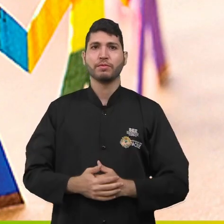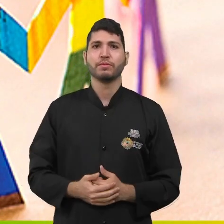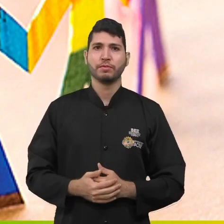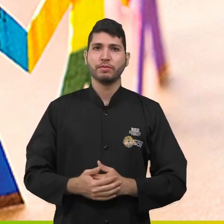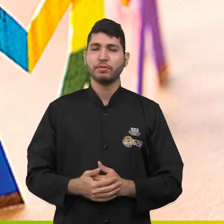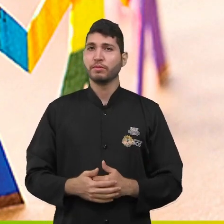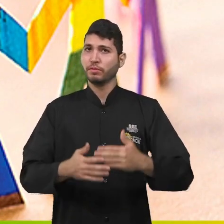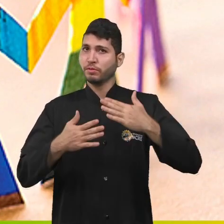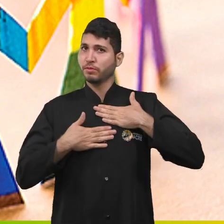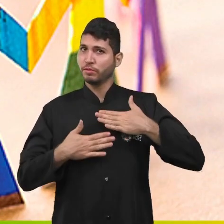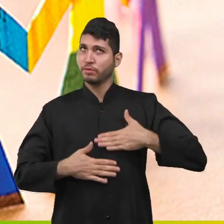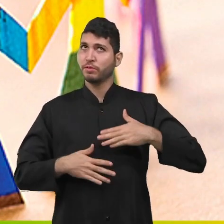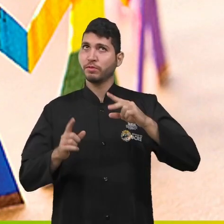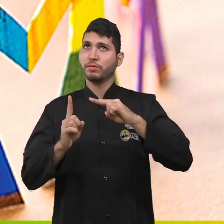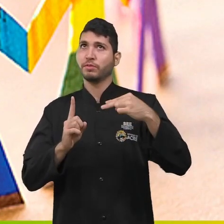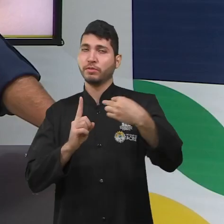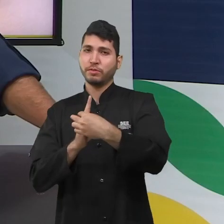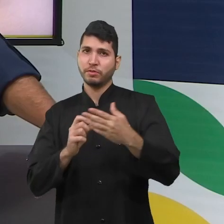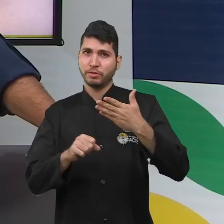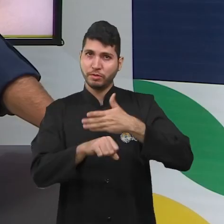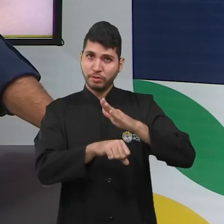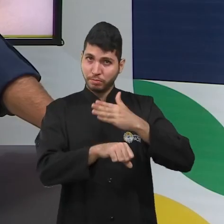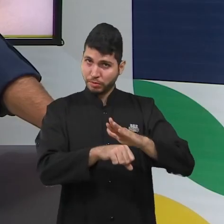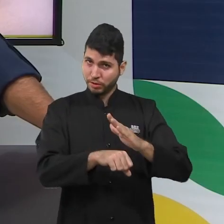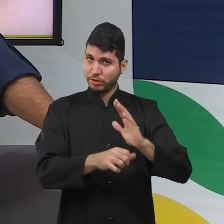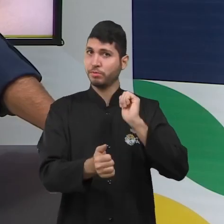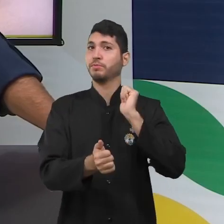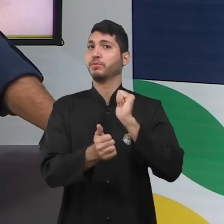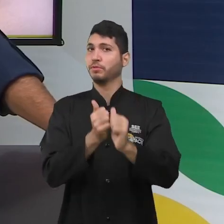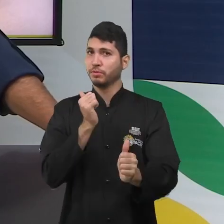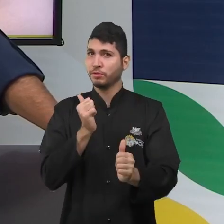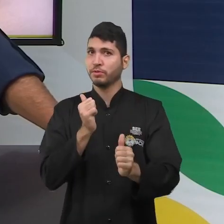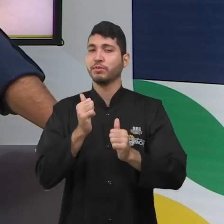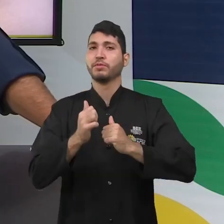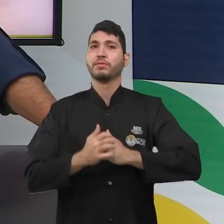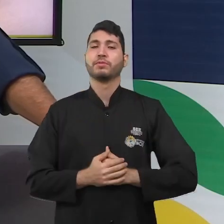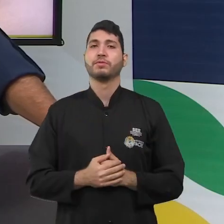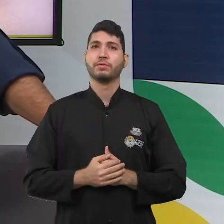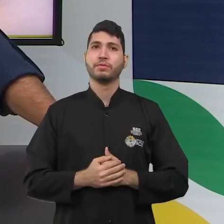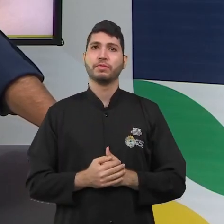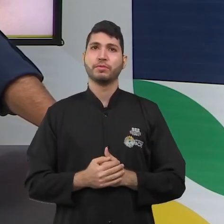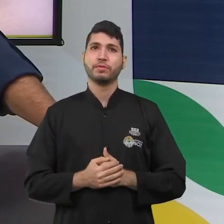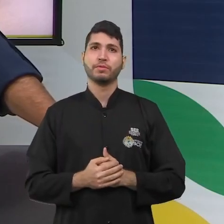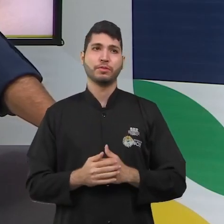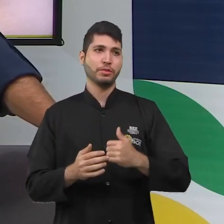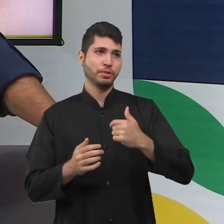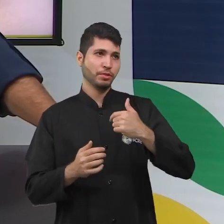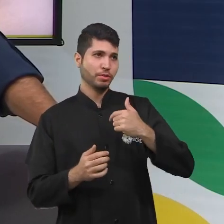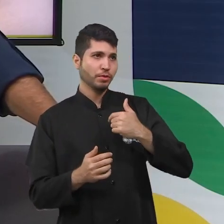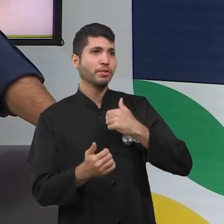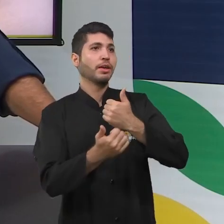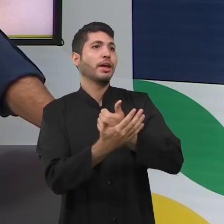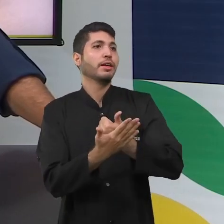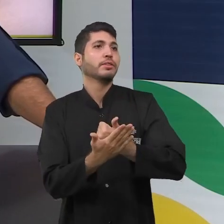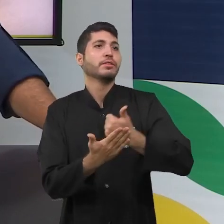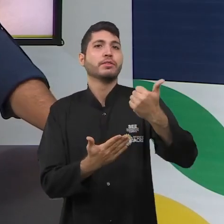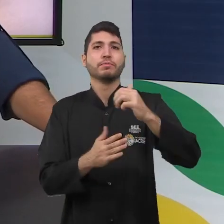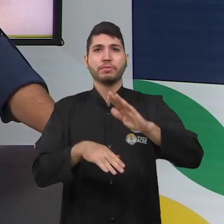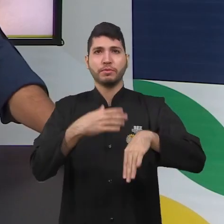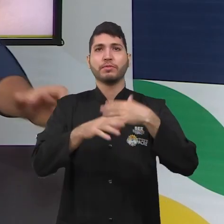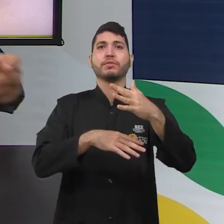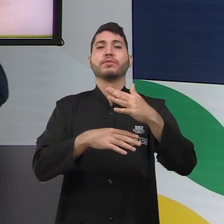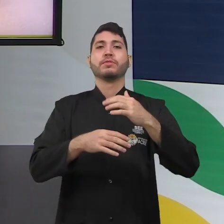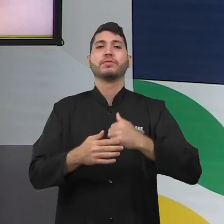Corporal dentro da perspectiva de práticas esportivas, por exemplo, em que eu tenho uma ação para ser desenvolvida. E